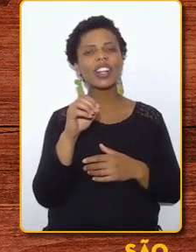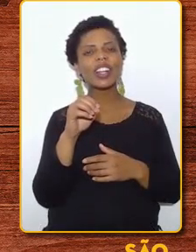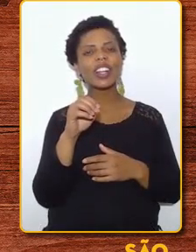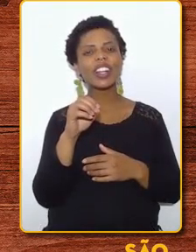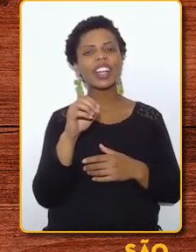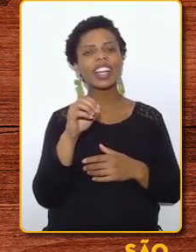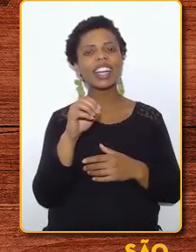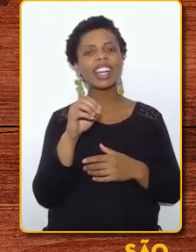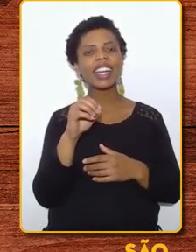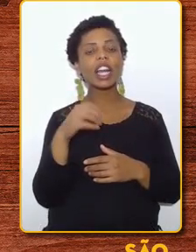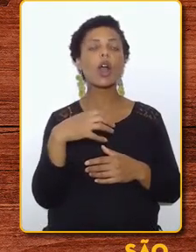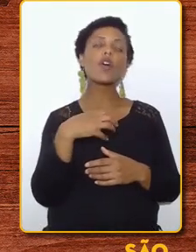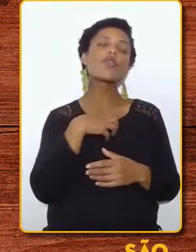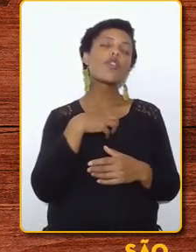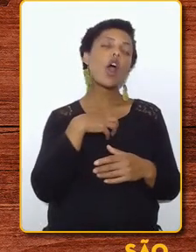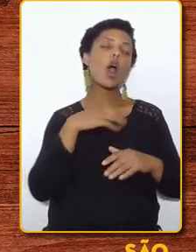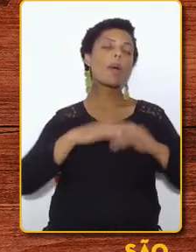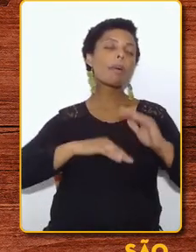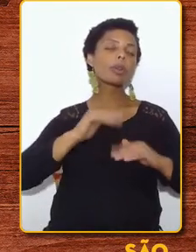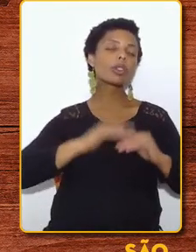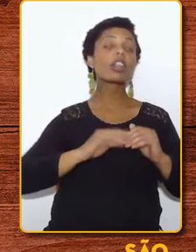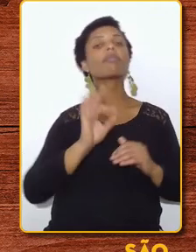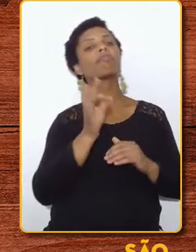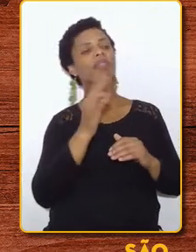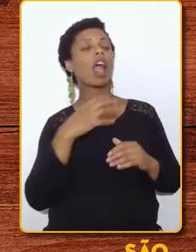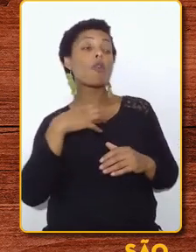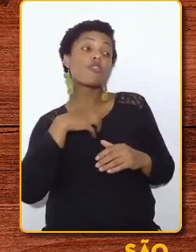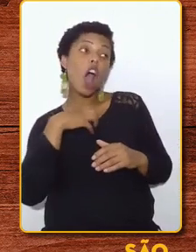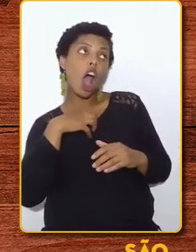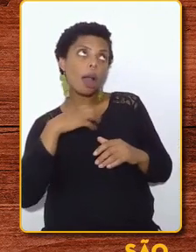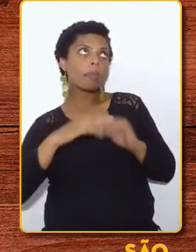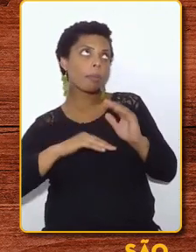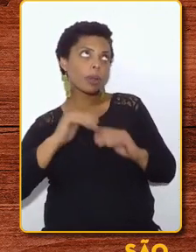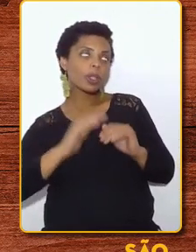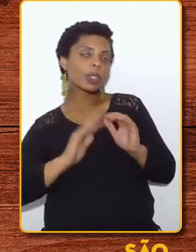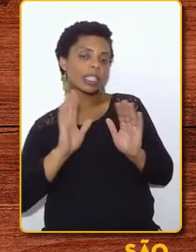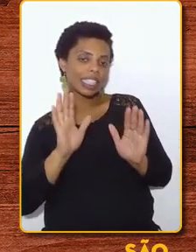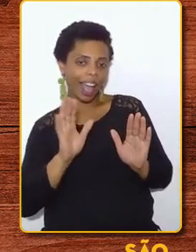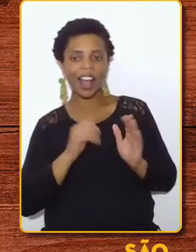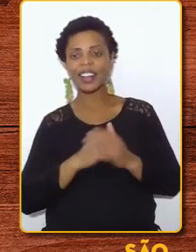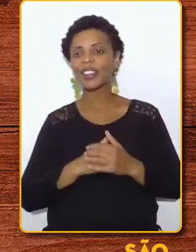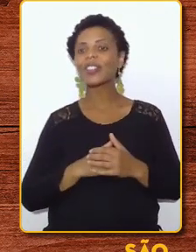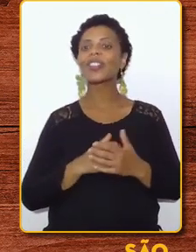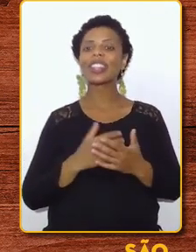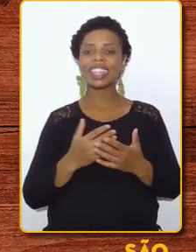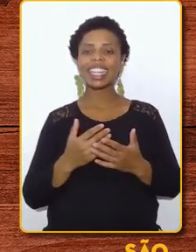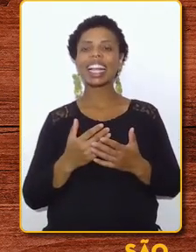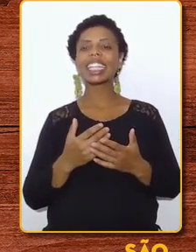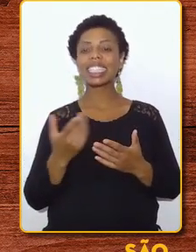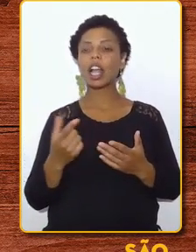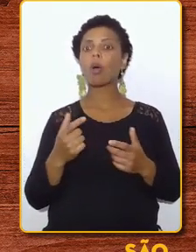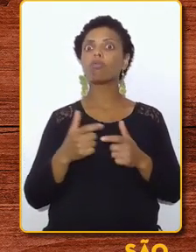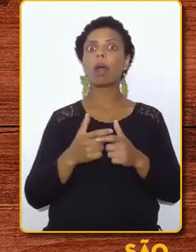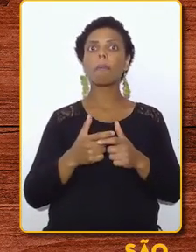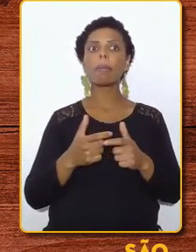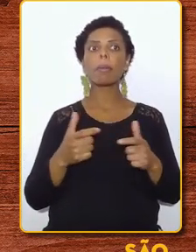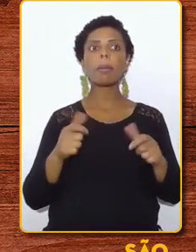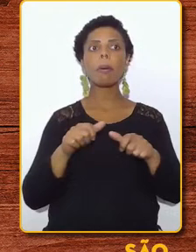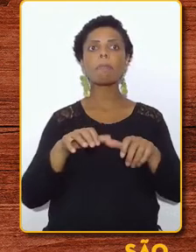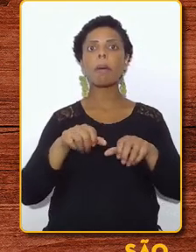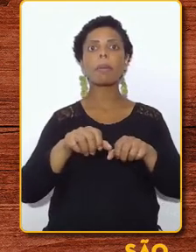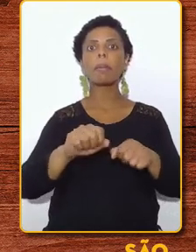Forma de produzir. A forma de produção, que é predatória, avança sobre o Cerrado, avança sobre a